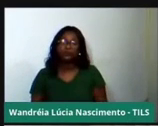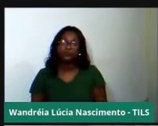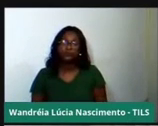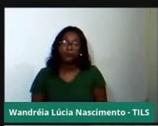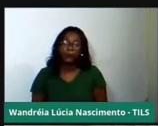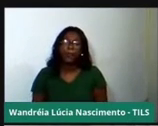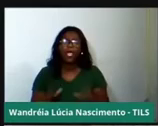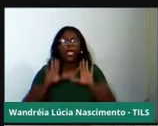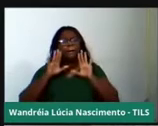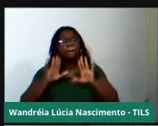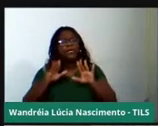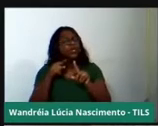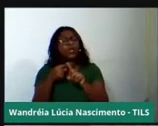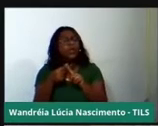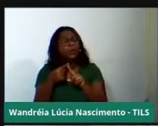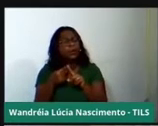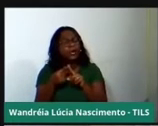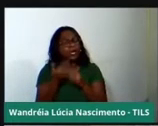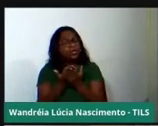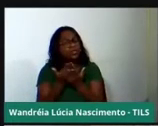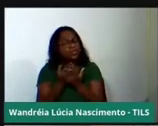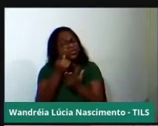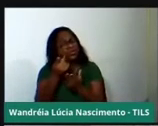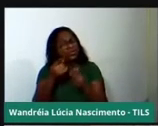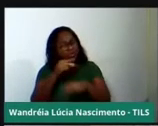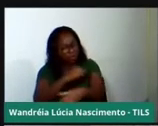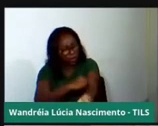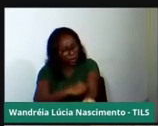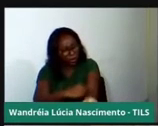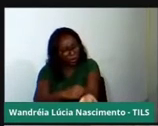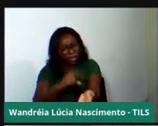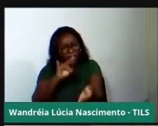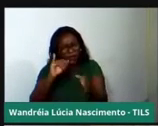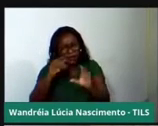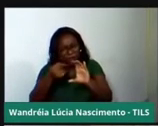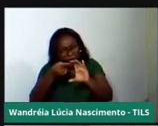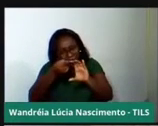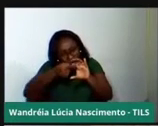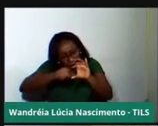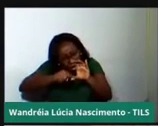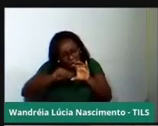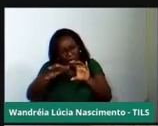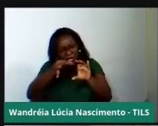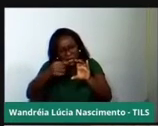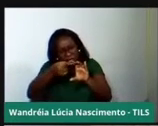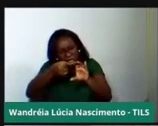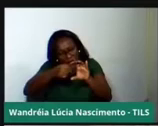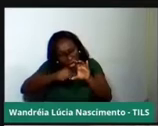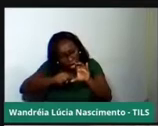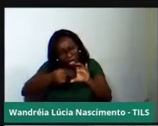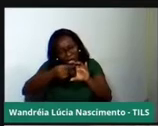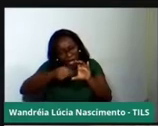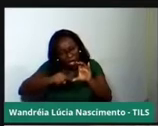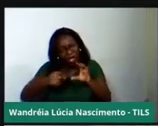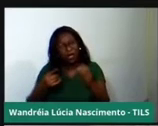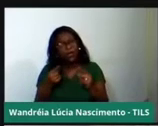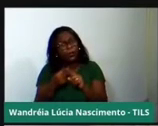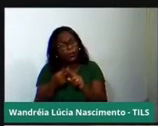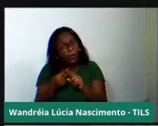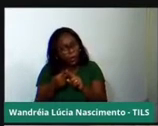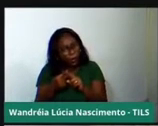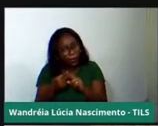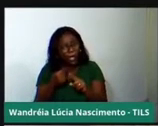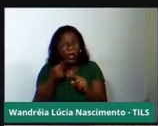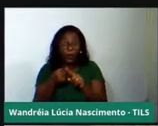Bom, mas por que estudar o endotélio, né? Por que estudar essa fina camada de células que reveste os vasos sanguíneos? Porque